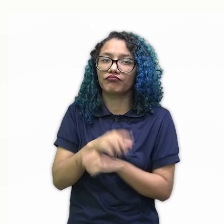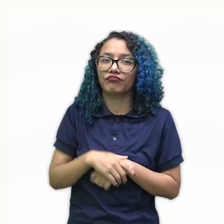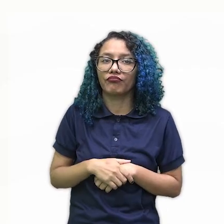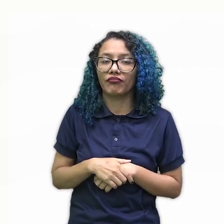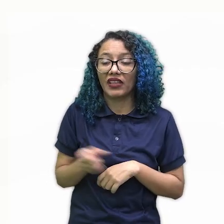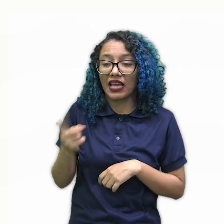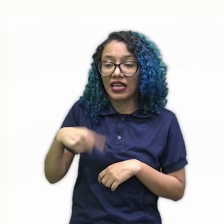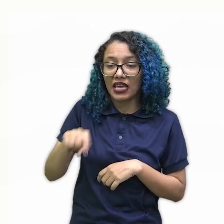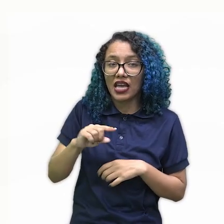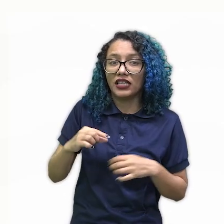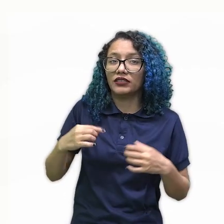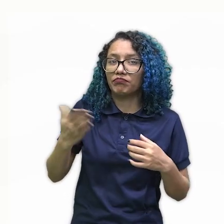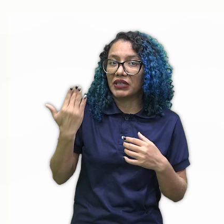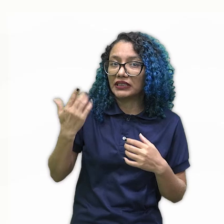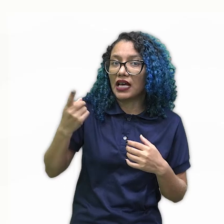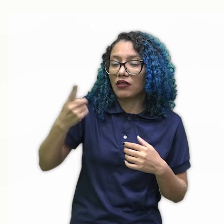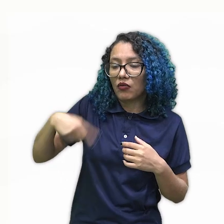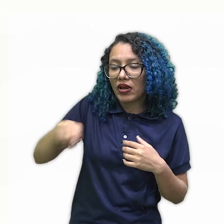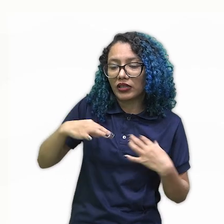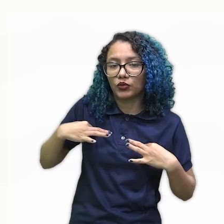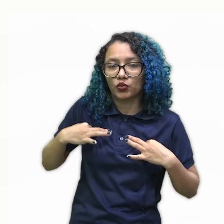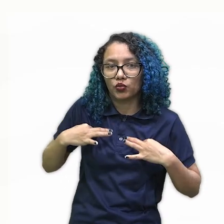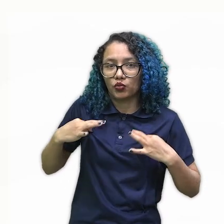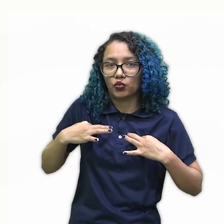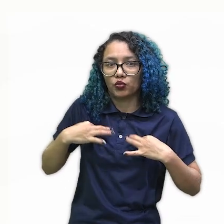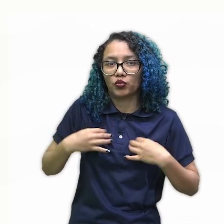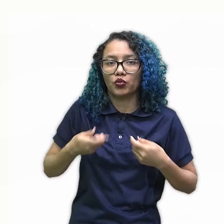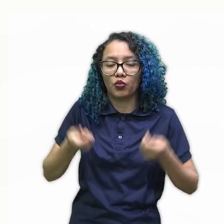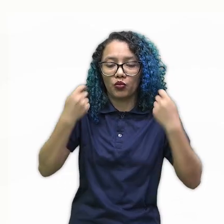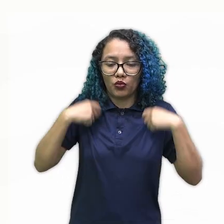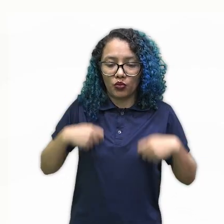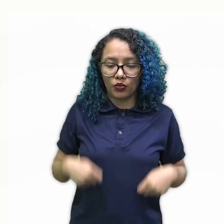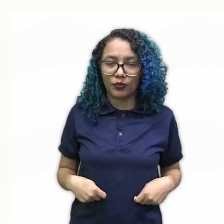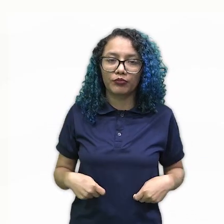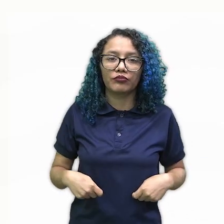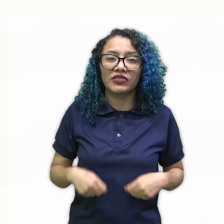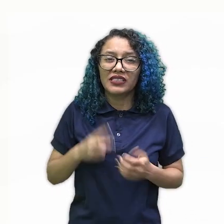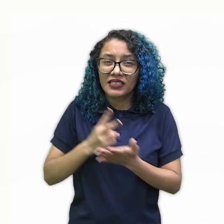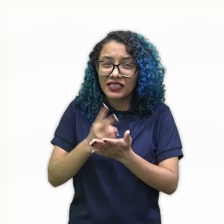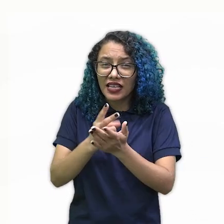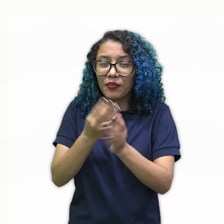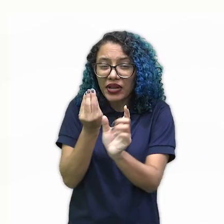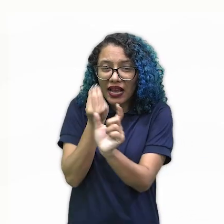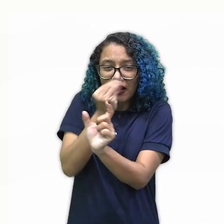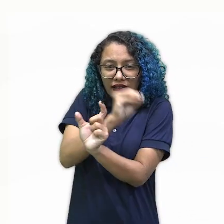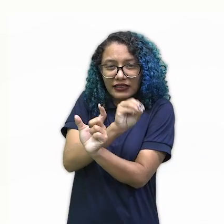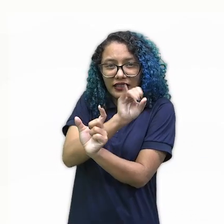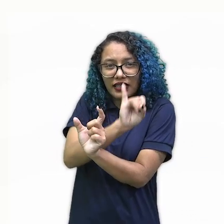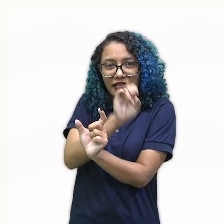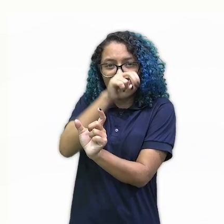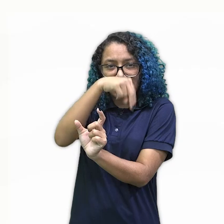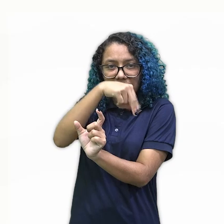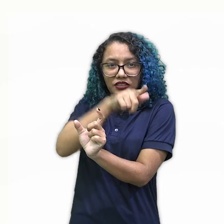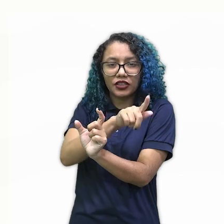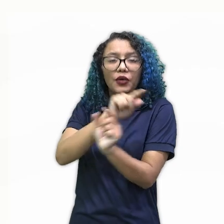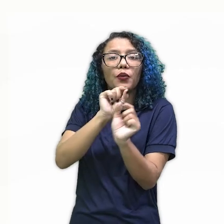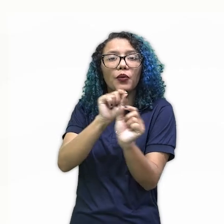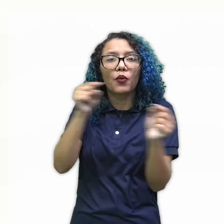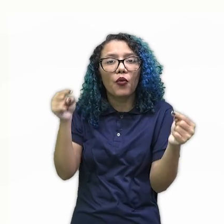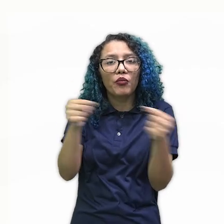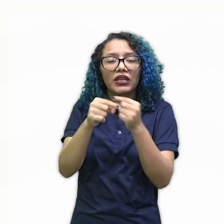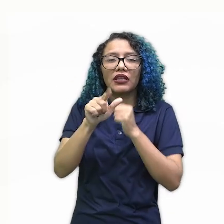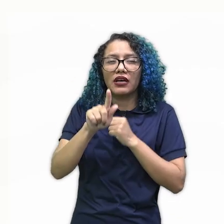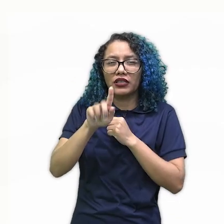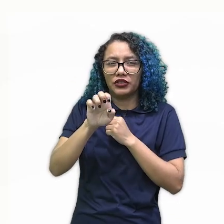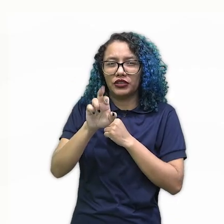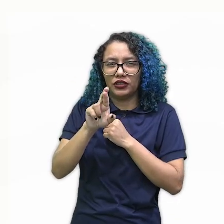Então, toda vez que eu coloco o ing no final de um verbo, ele passa para o gerúndio. Então, wear significa